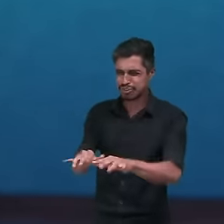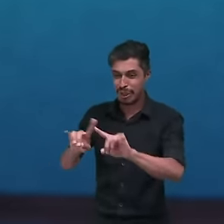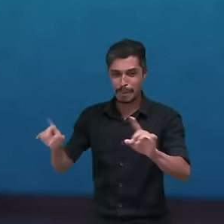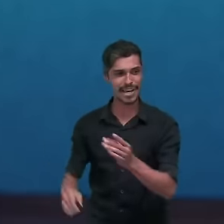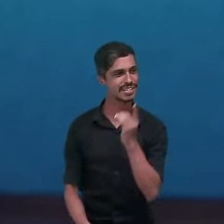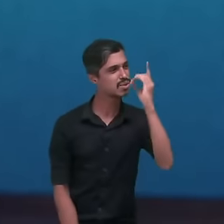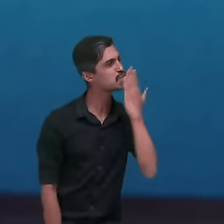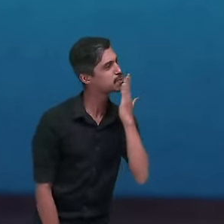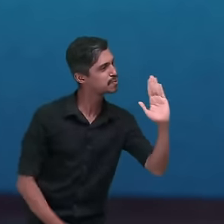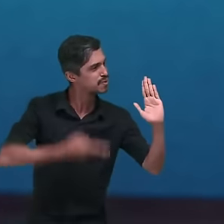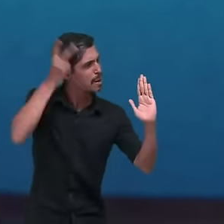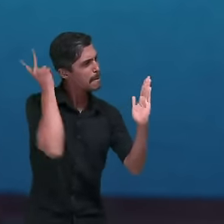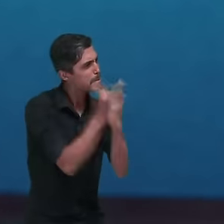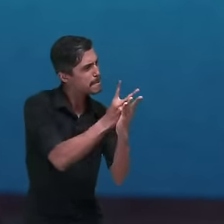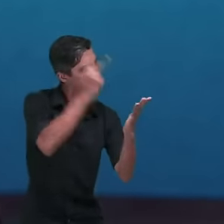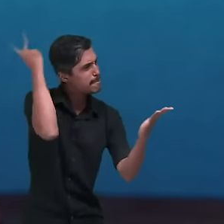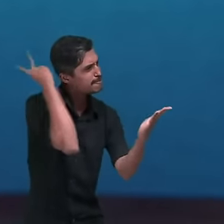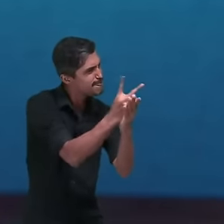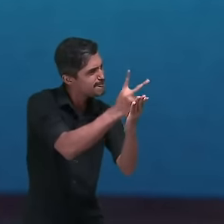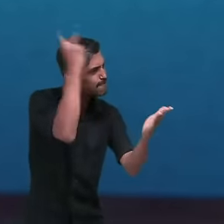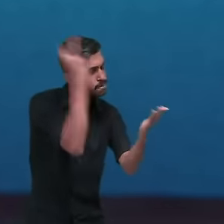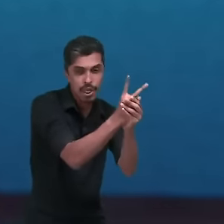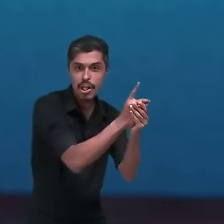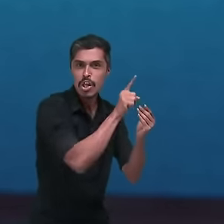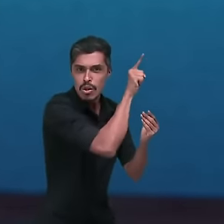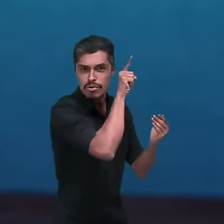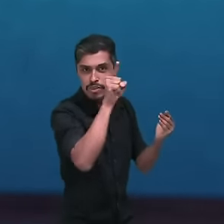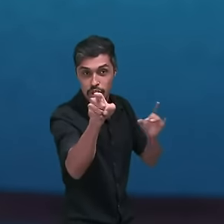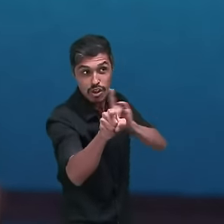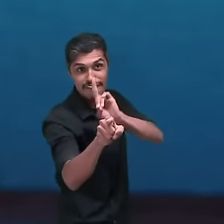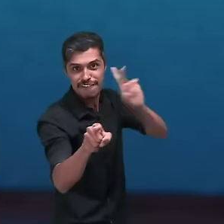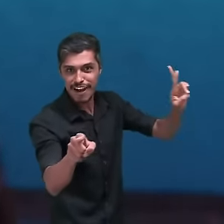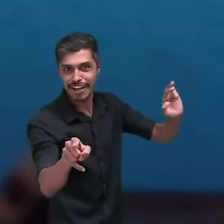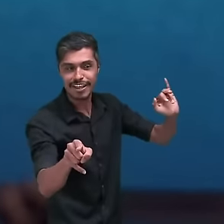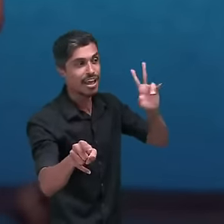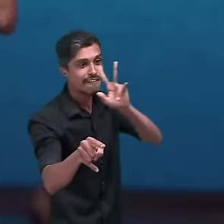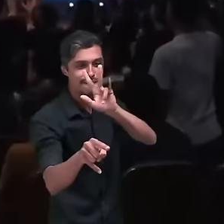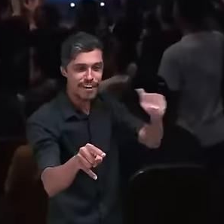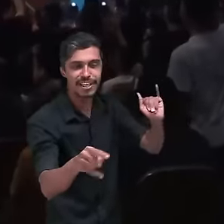passar. Deus vai cumprir o que prometeu.